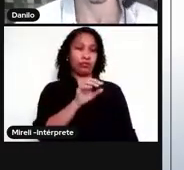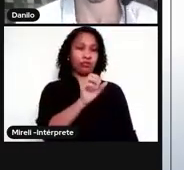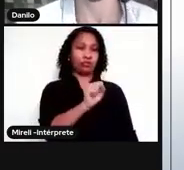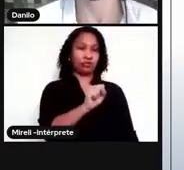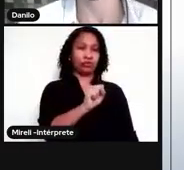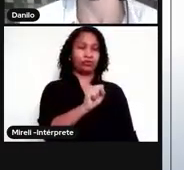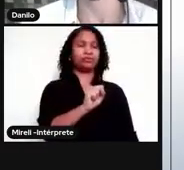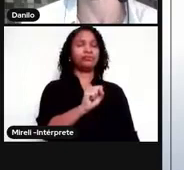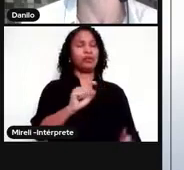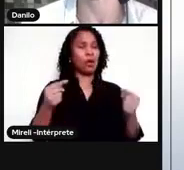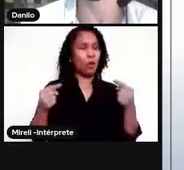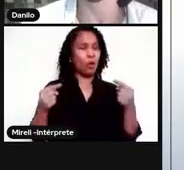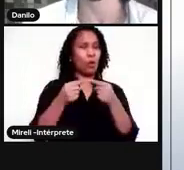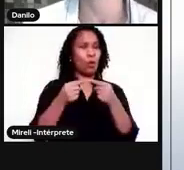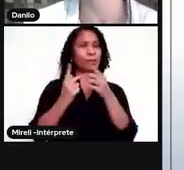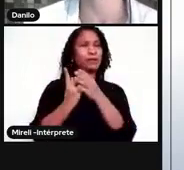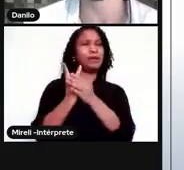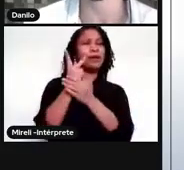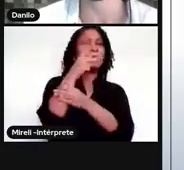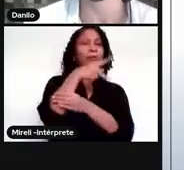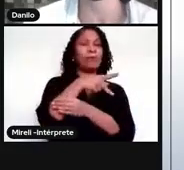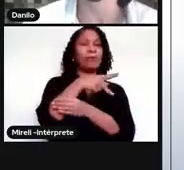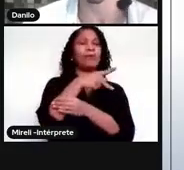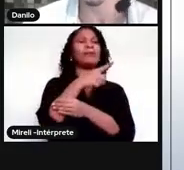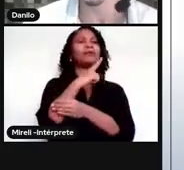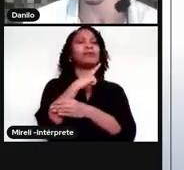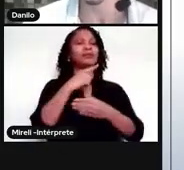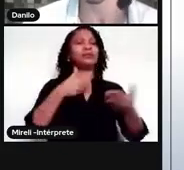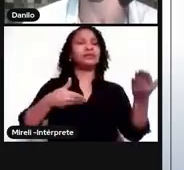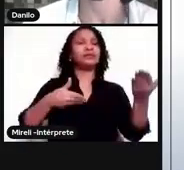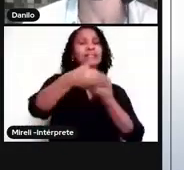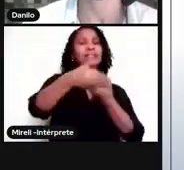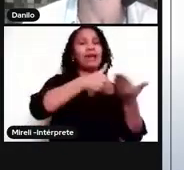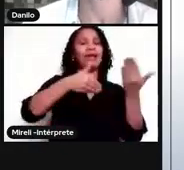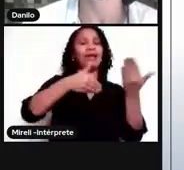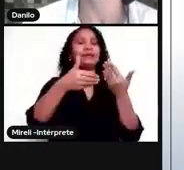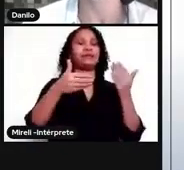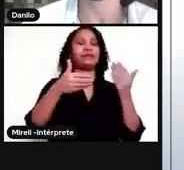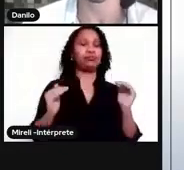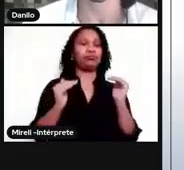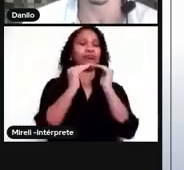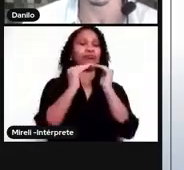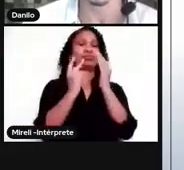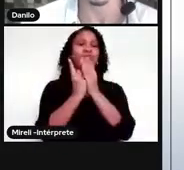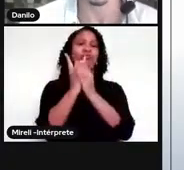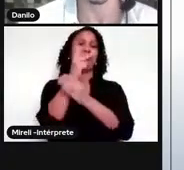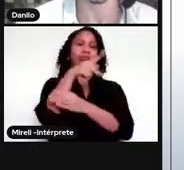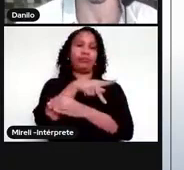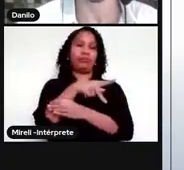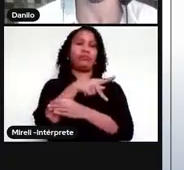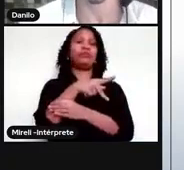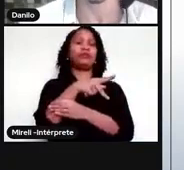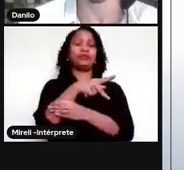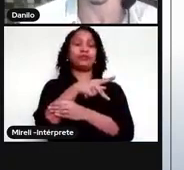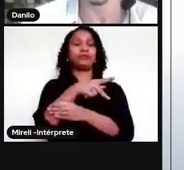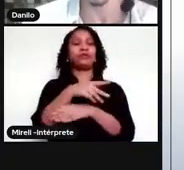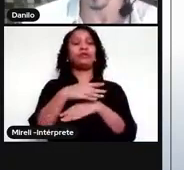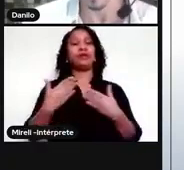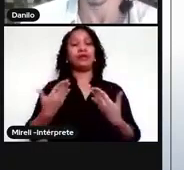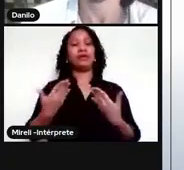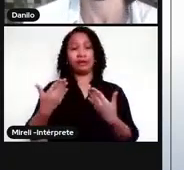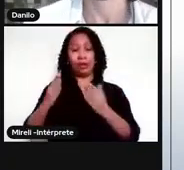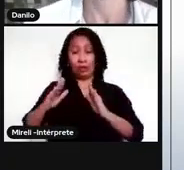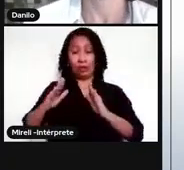plantas. Então, de certa forma, tem essa relação fungo e planta, então a gente ainda não tem muitos trabalhos apenas